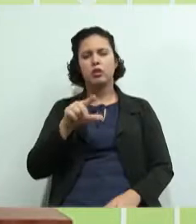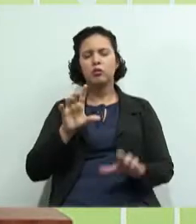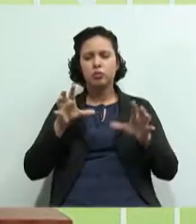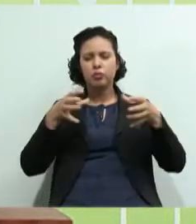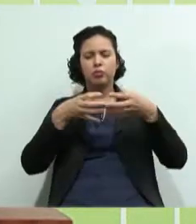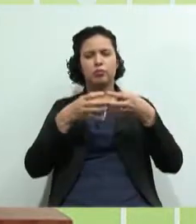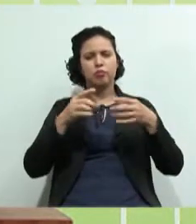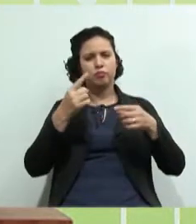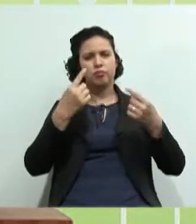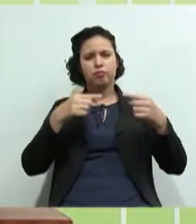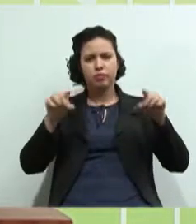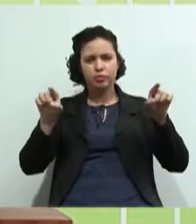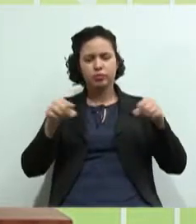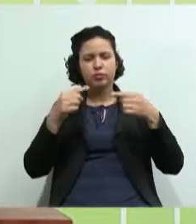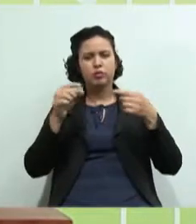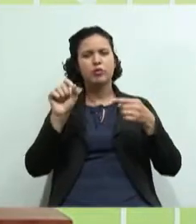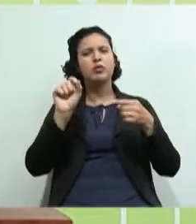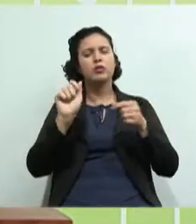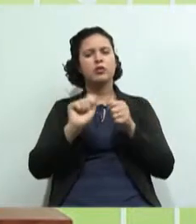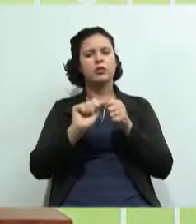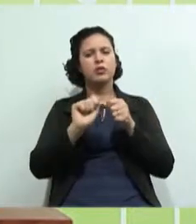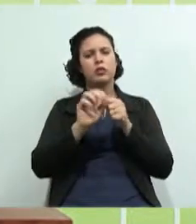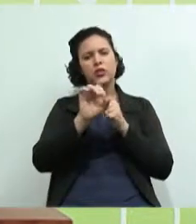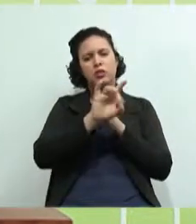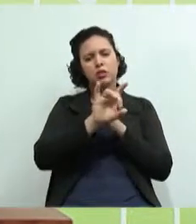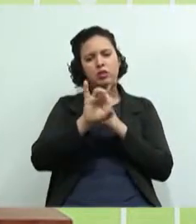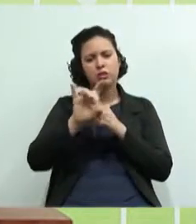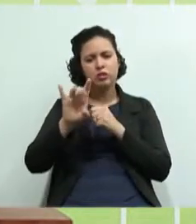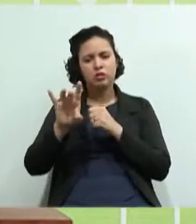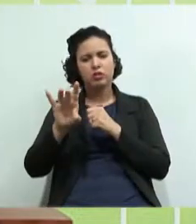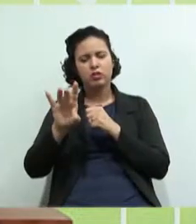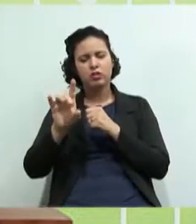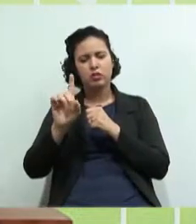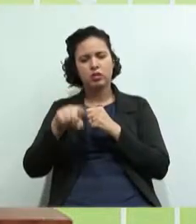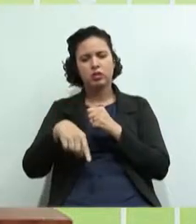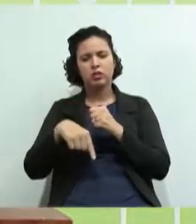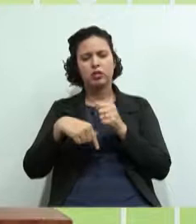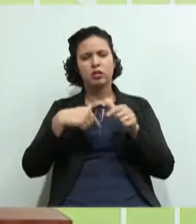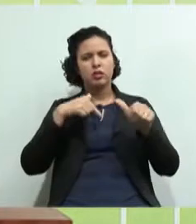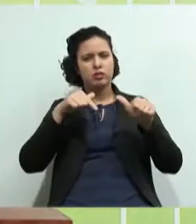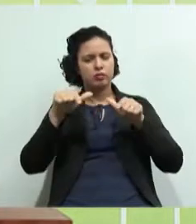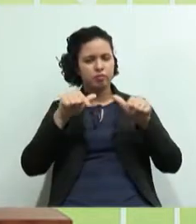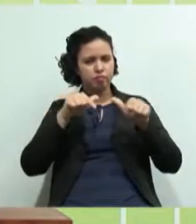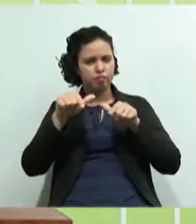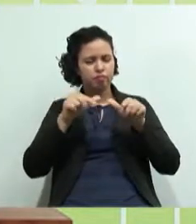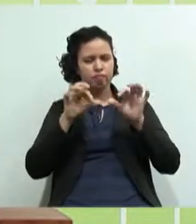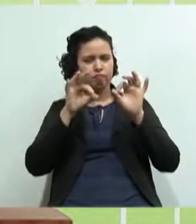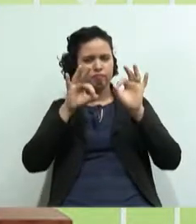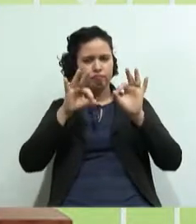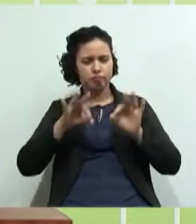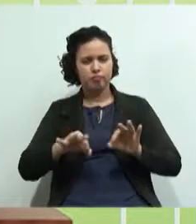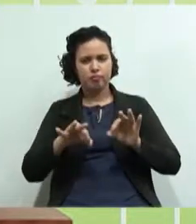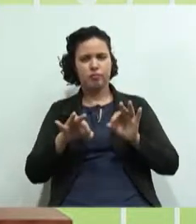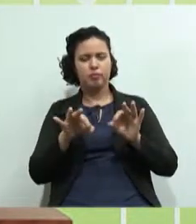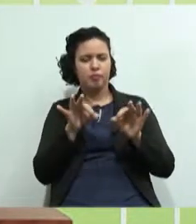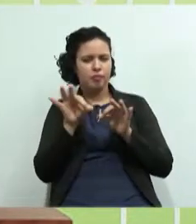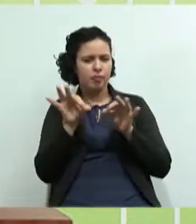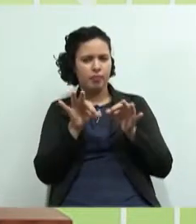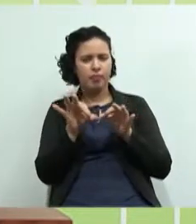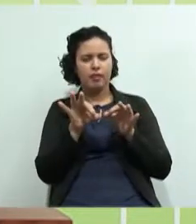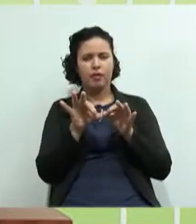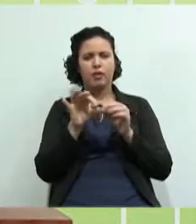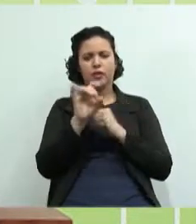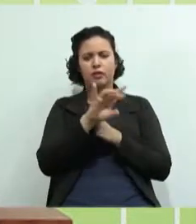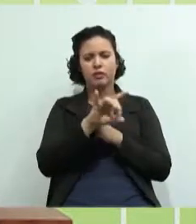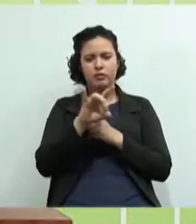lá, fazendo com que cada um dos músicos trabalhe de forma organizada, de forma, como eu